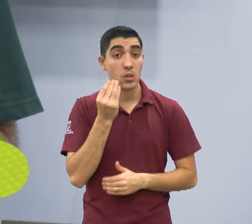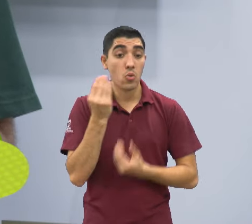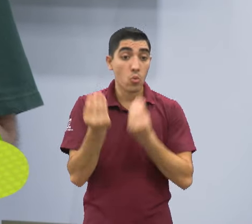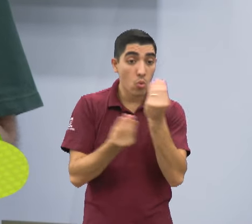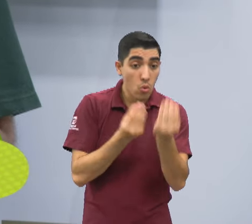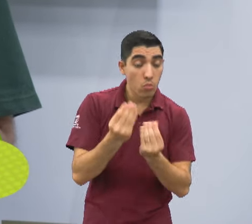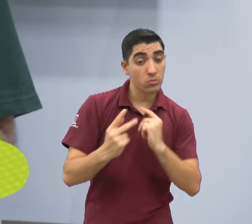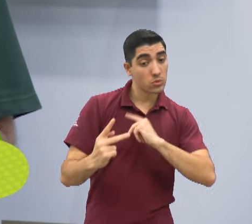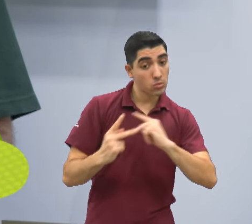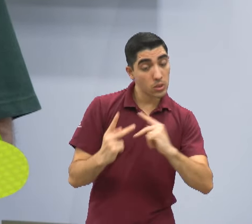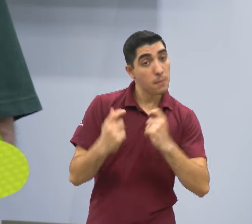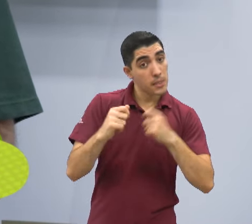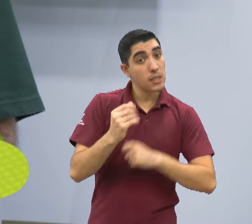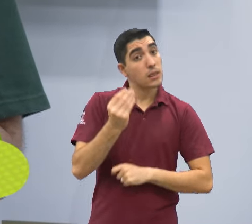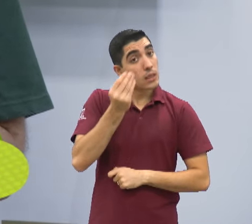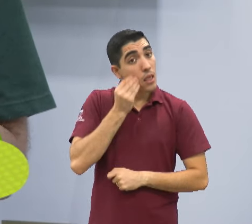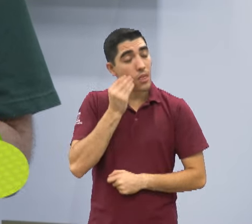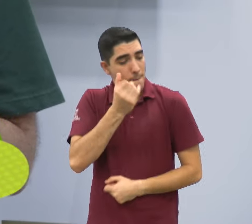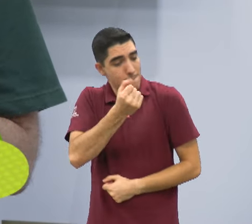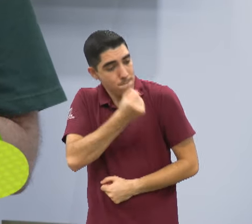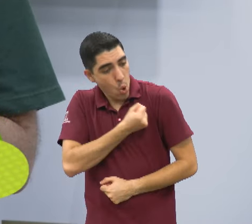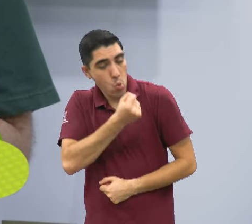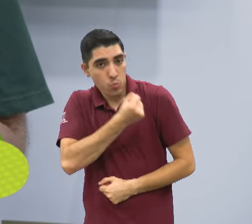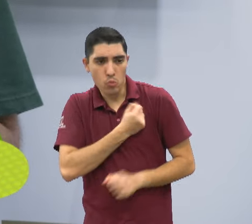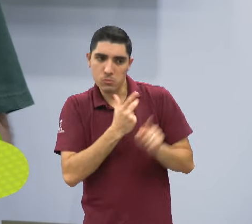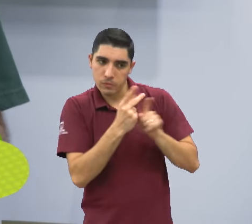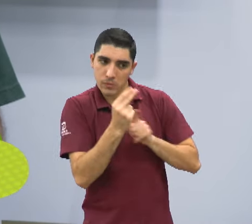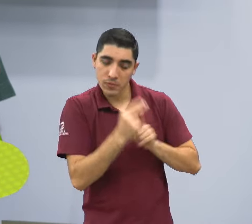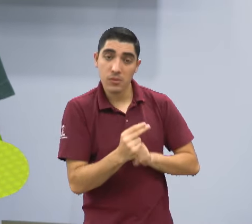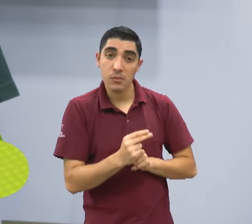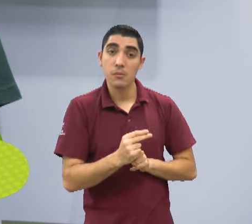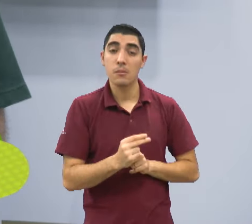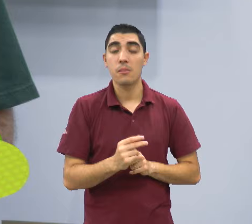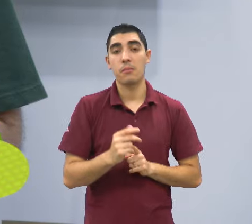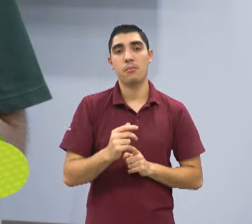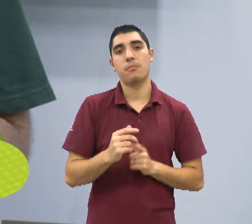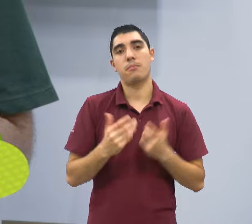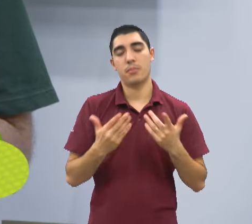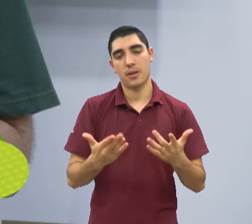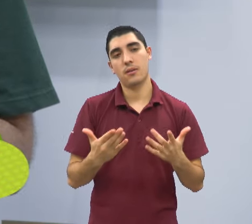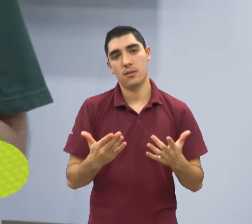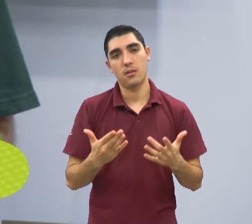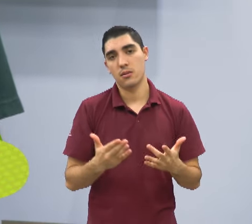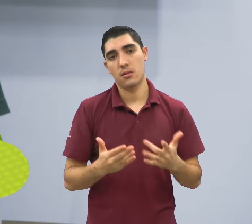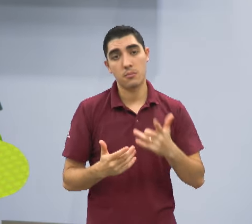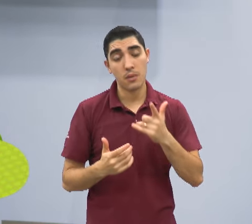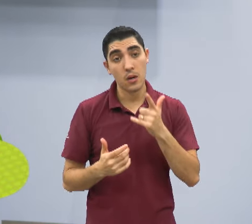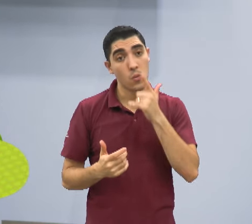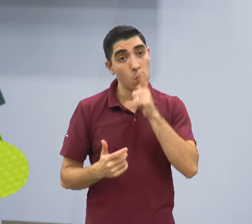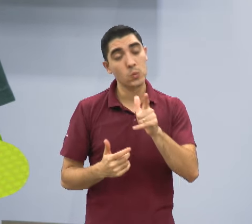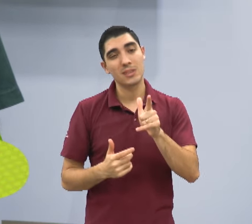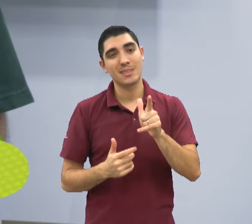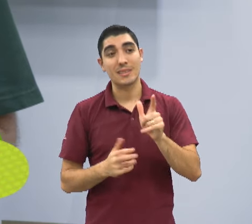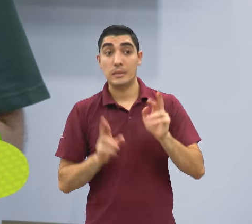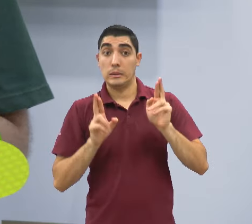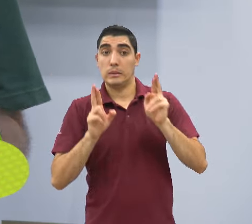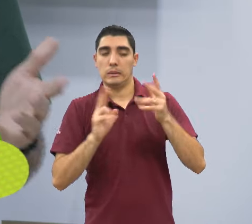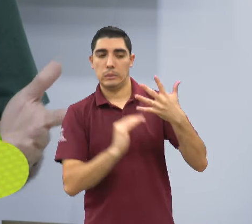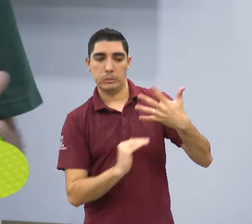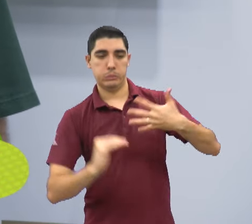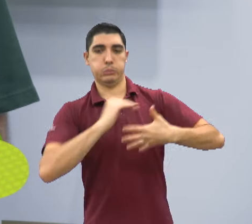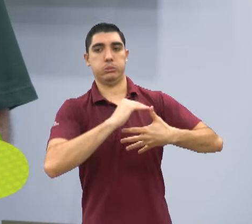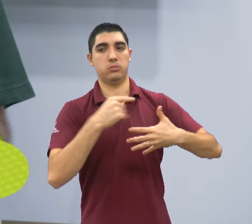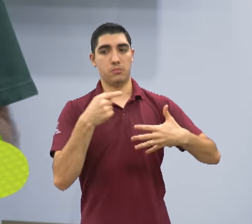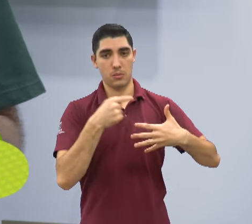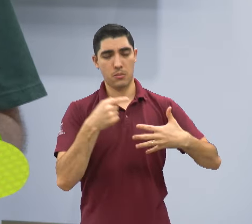que ficar bem ranqueado para poder escapar aí de um possível primeiro colocado ali. Então, é lógico